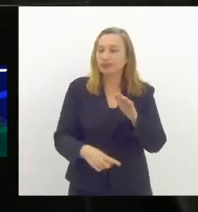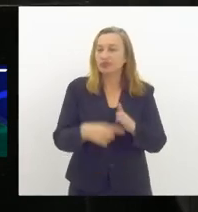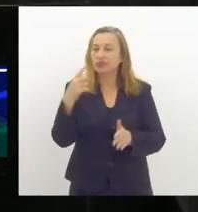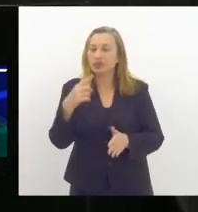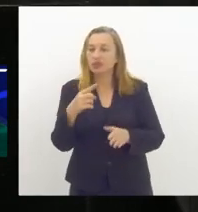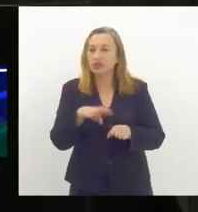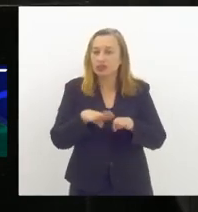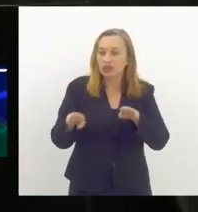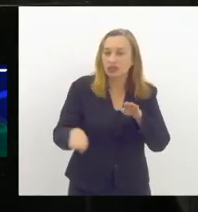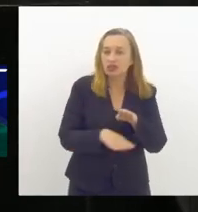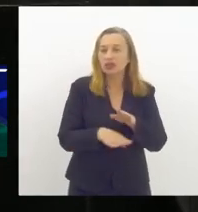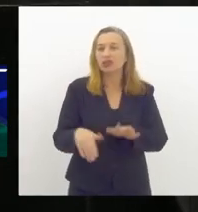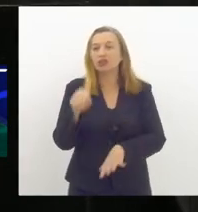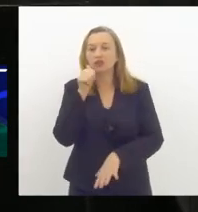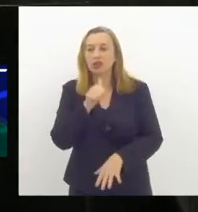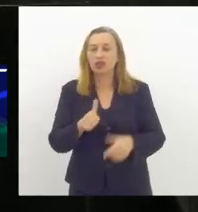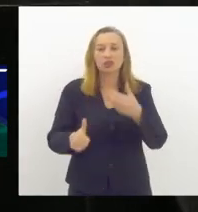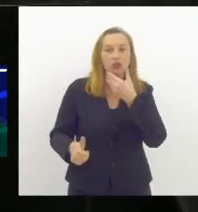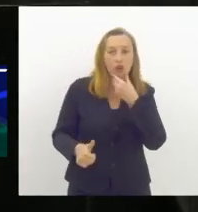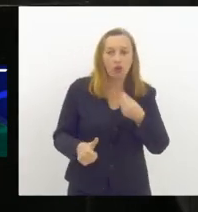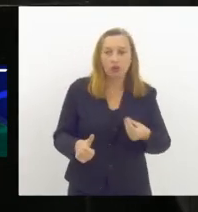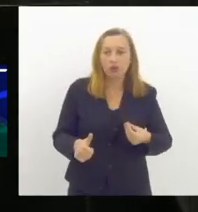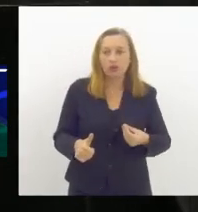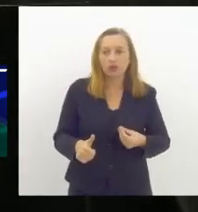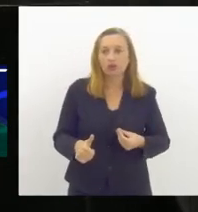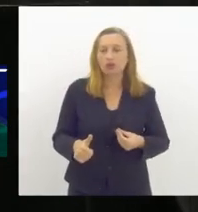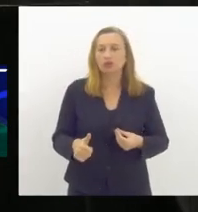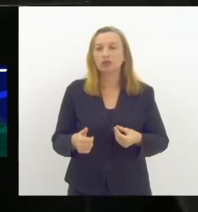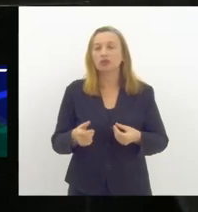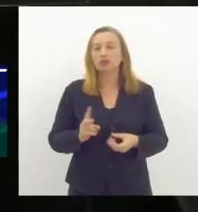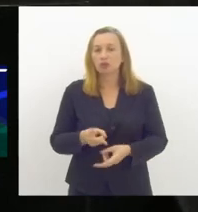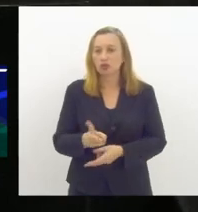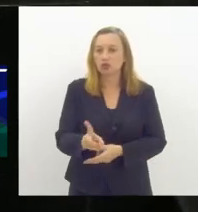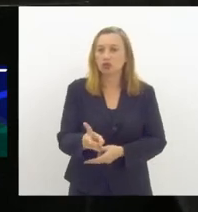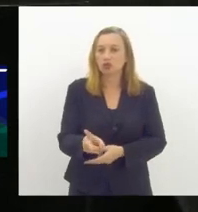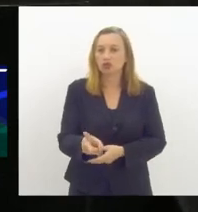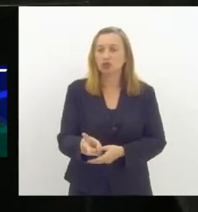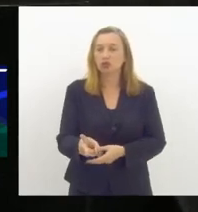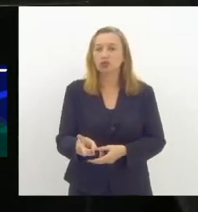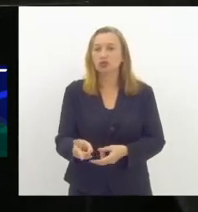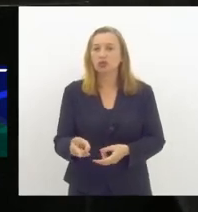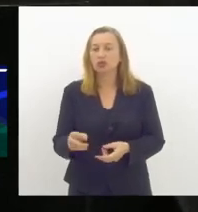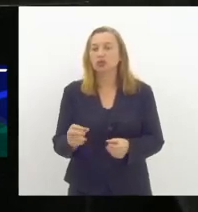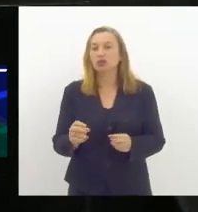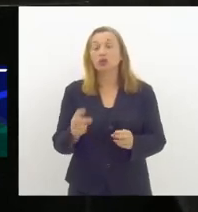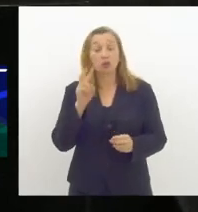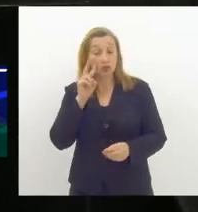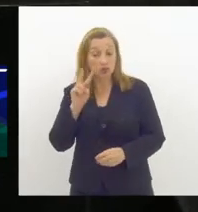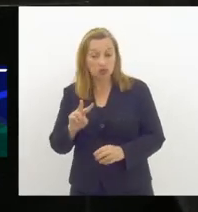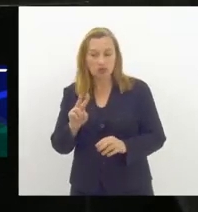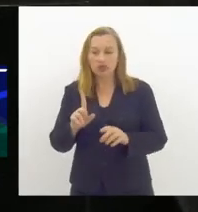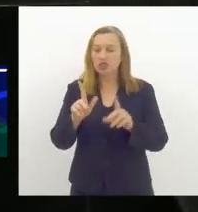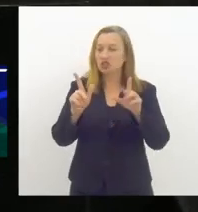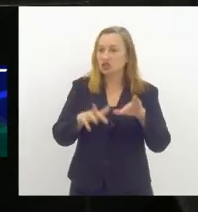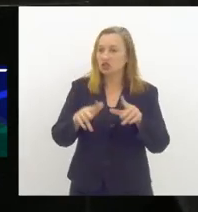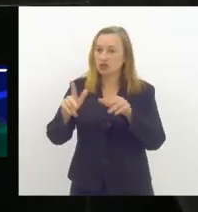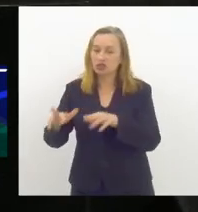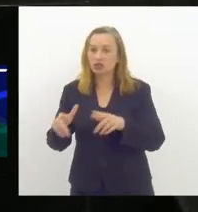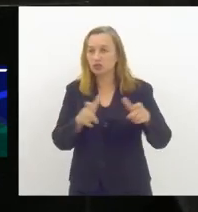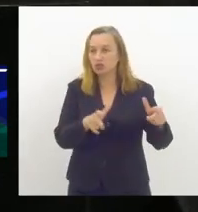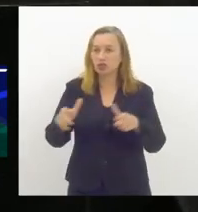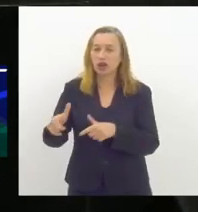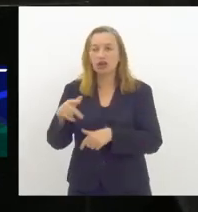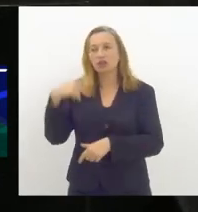vez que a desigualdade entre é de homens ainda persiste é nítido essa diferença nos Espaços